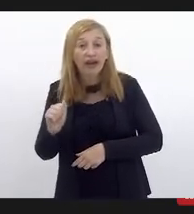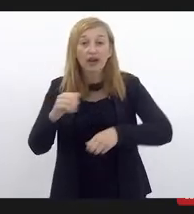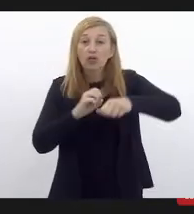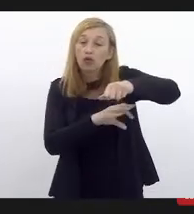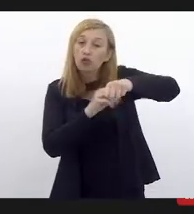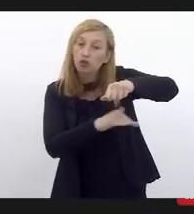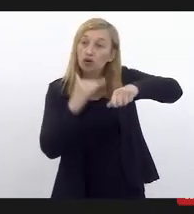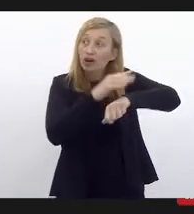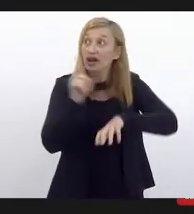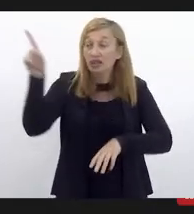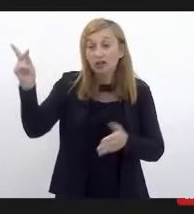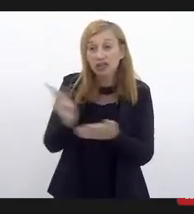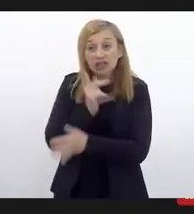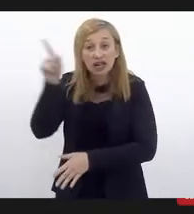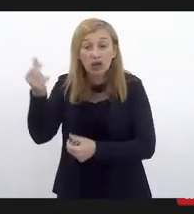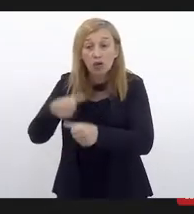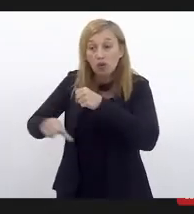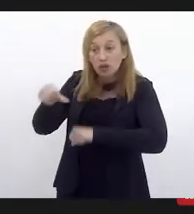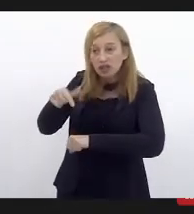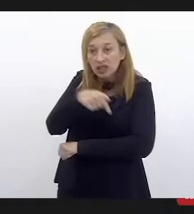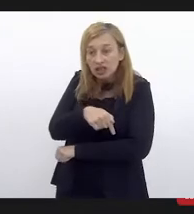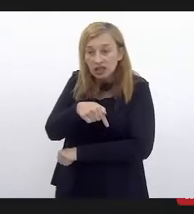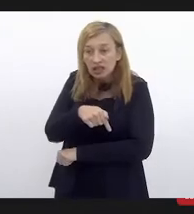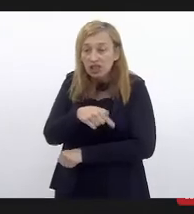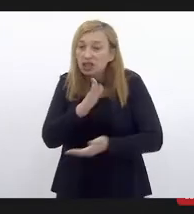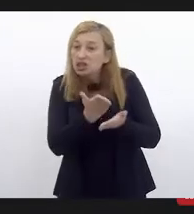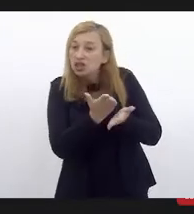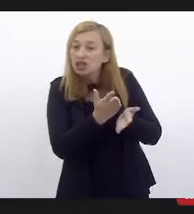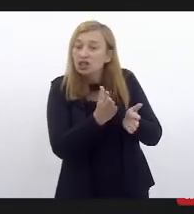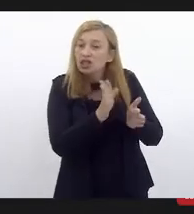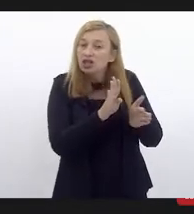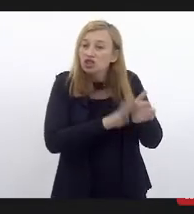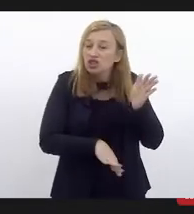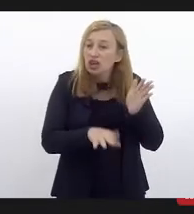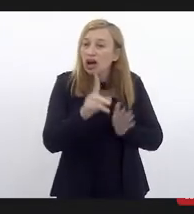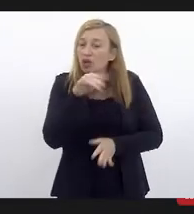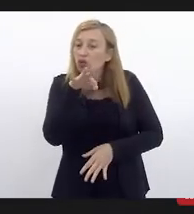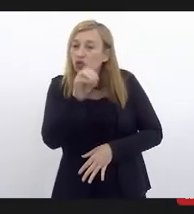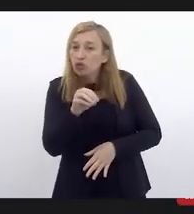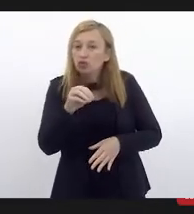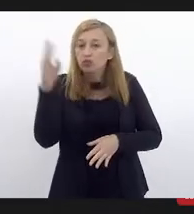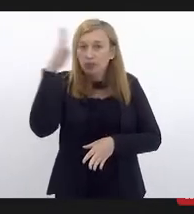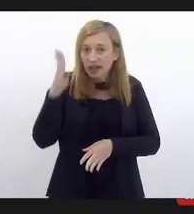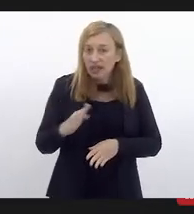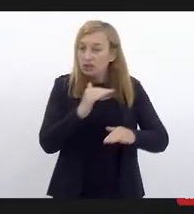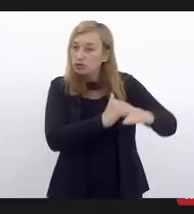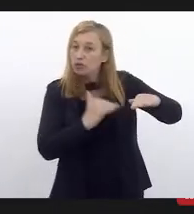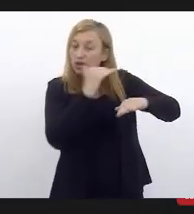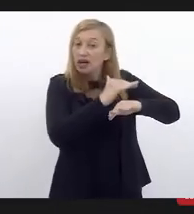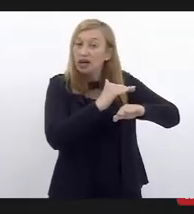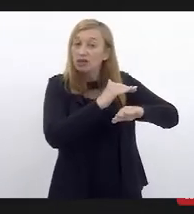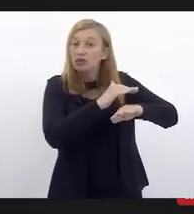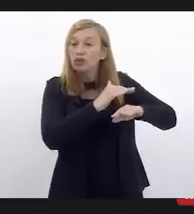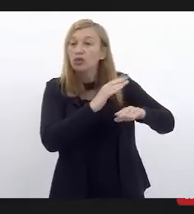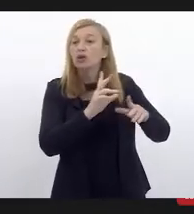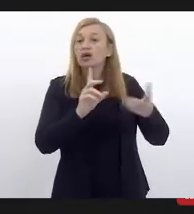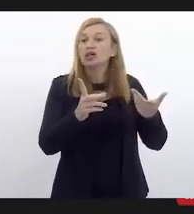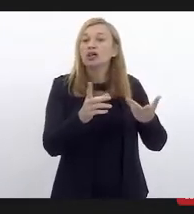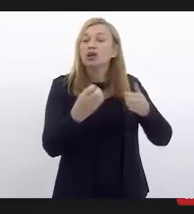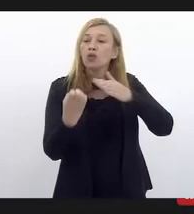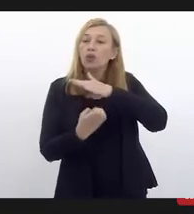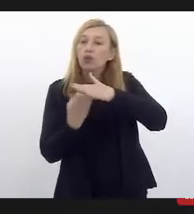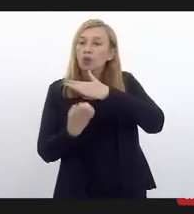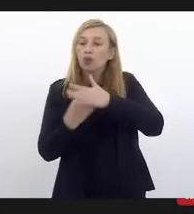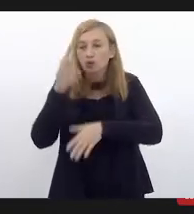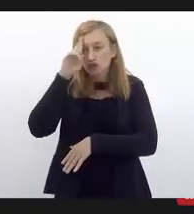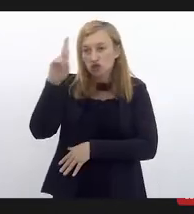ao contrário do que foi feito aqui, que destruíram o Fundo Soberano no Brasil. Sob a ótica de que o empresário